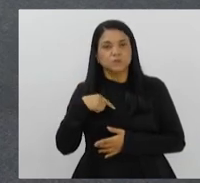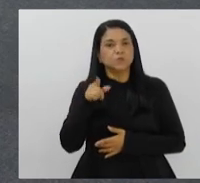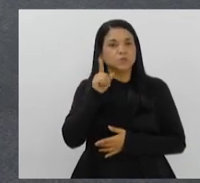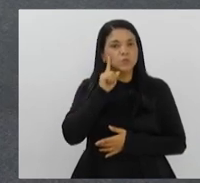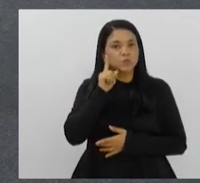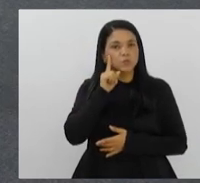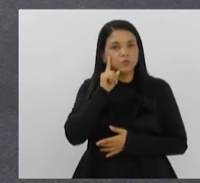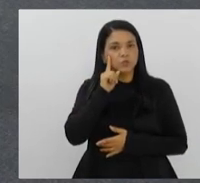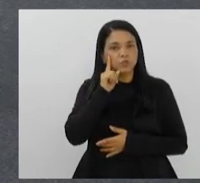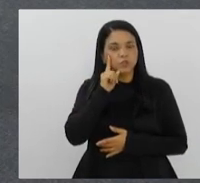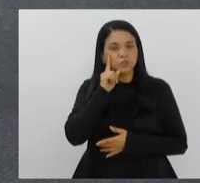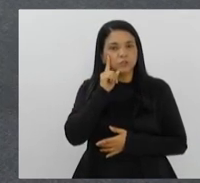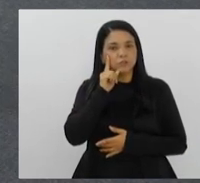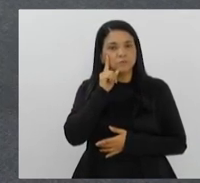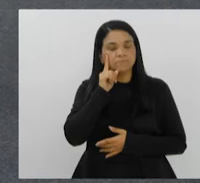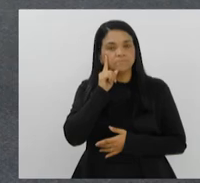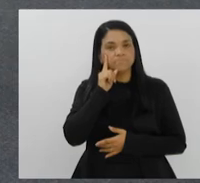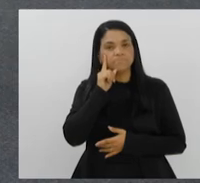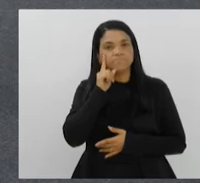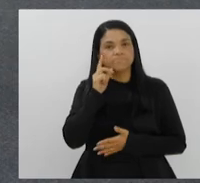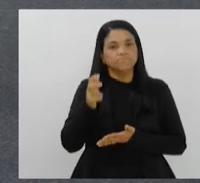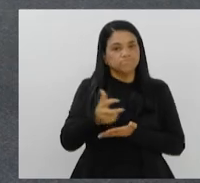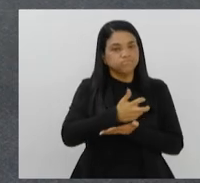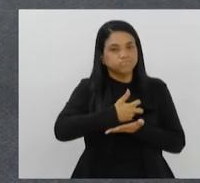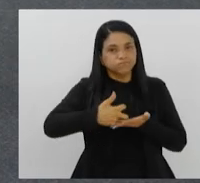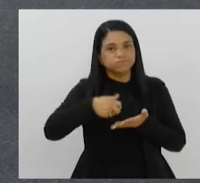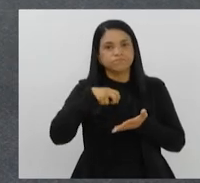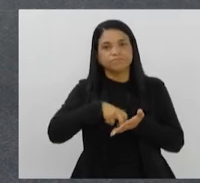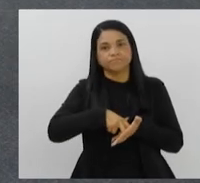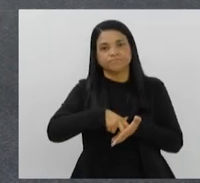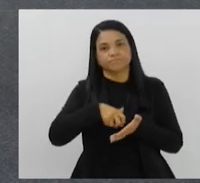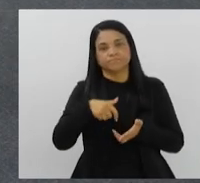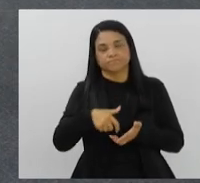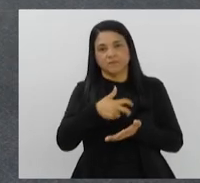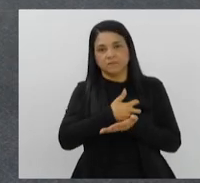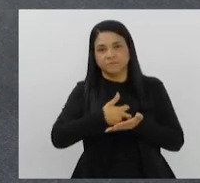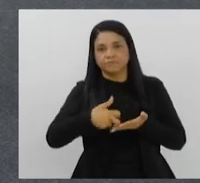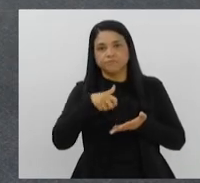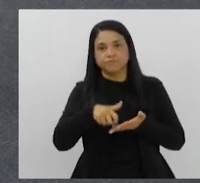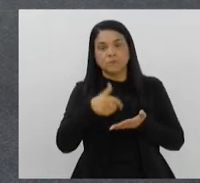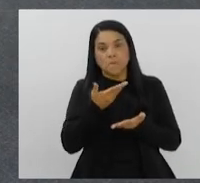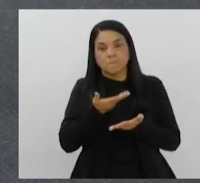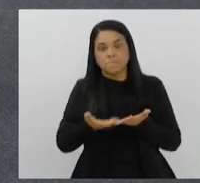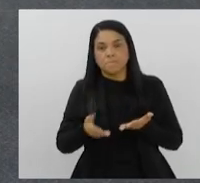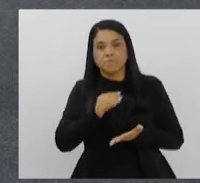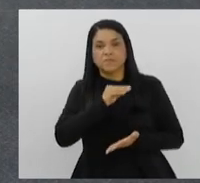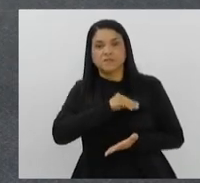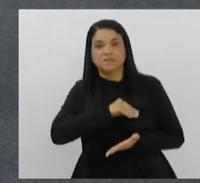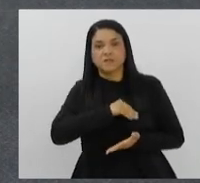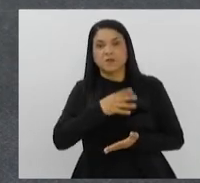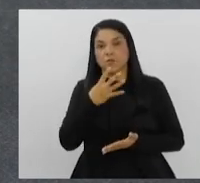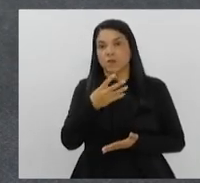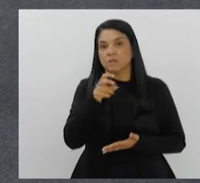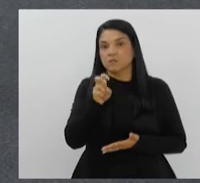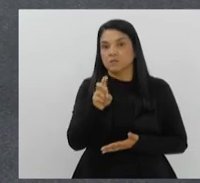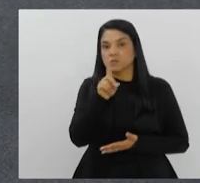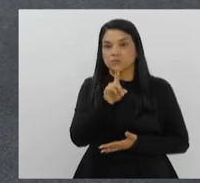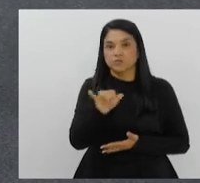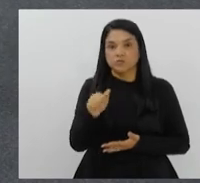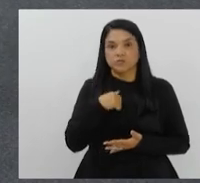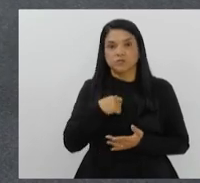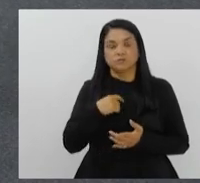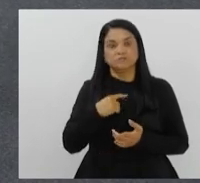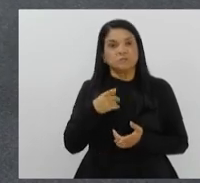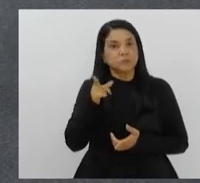diariamente sanções pesadas aos diretores das escolas, muitas com perda de salário por 45 dias. Está virando